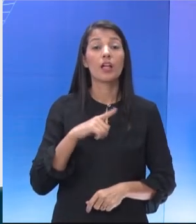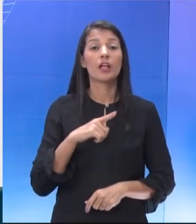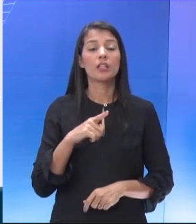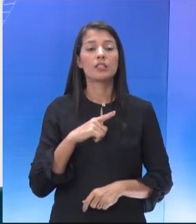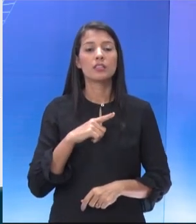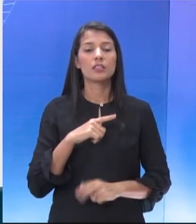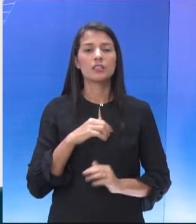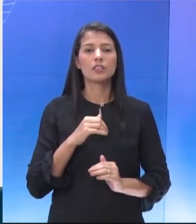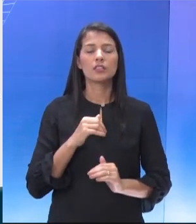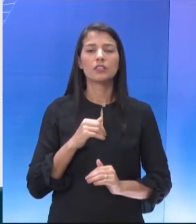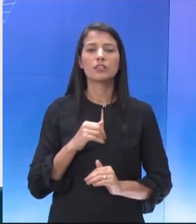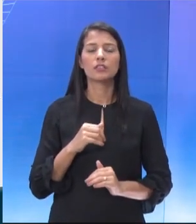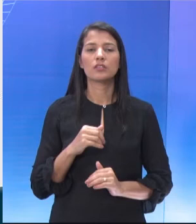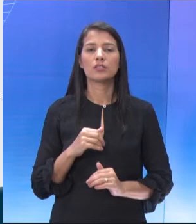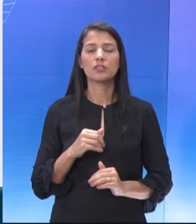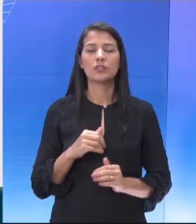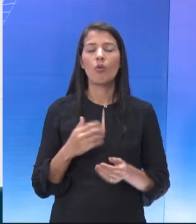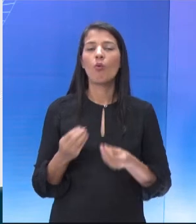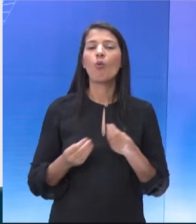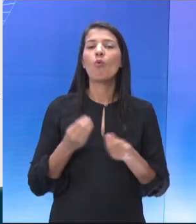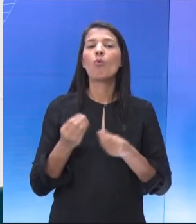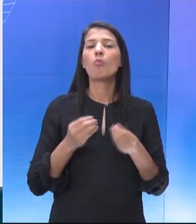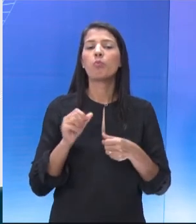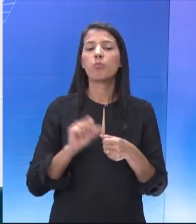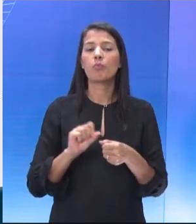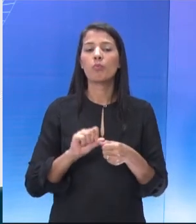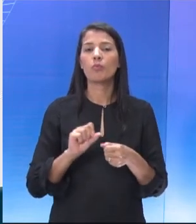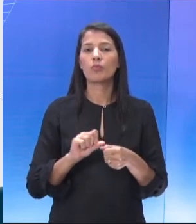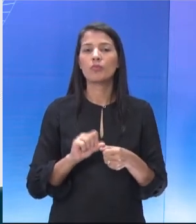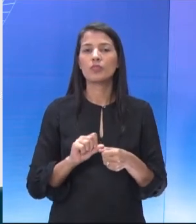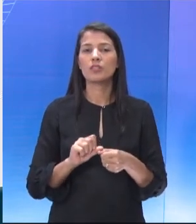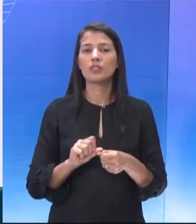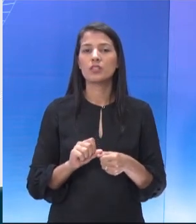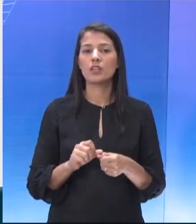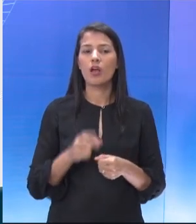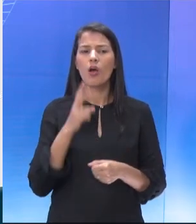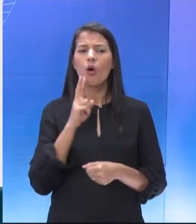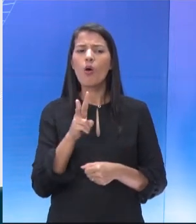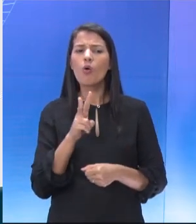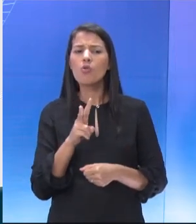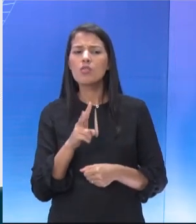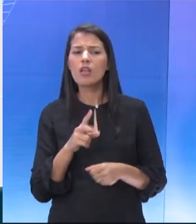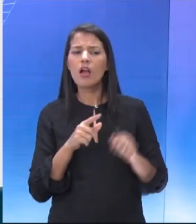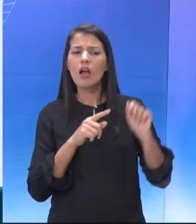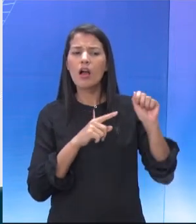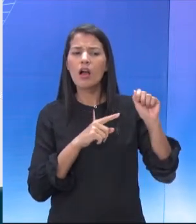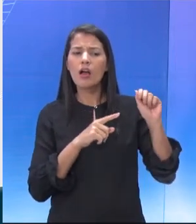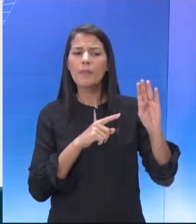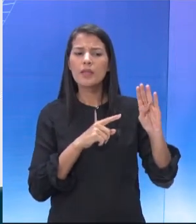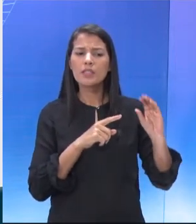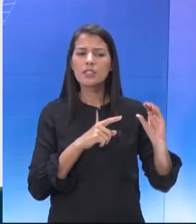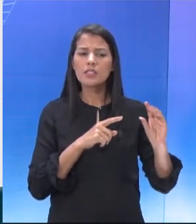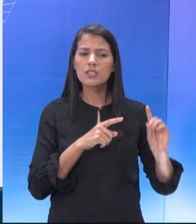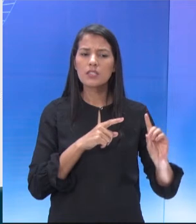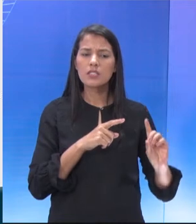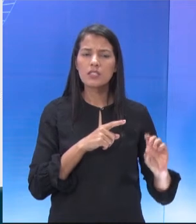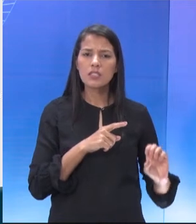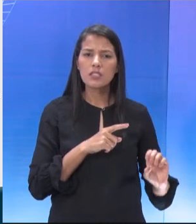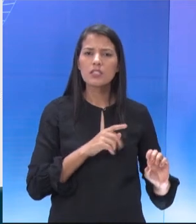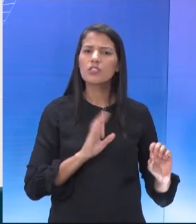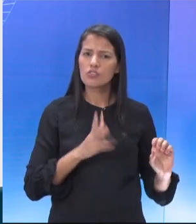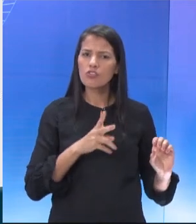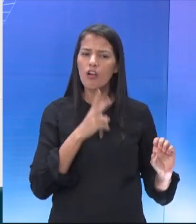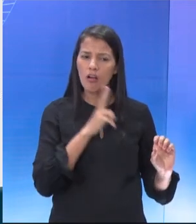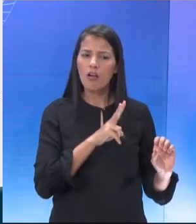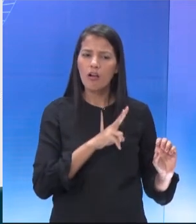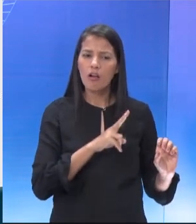formação. Eu acho que a nossa resposta já está praticamente na cara. Quando eu falei de emulsificação, então, ou seja, quebrar essas moléculas grandes